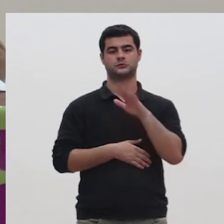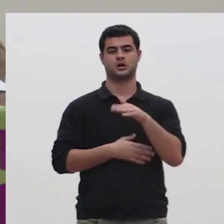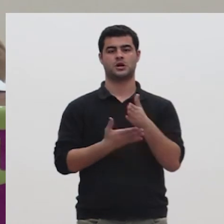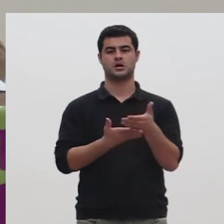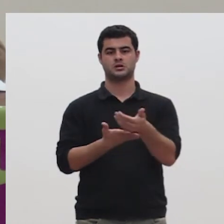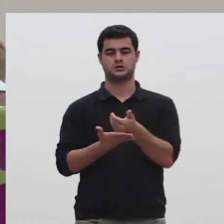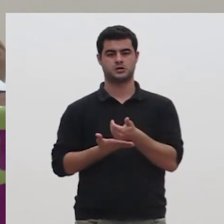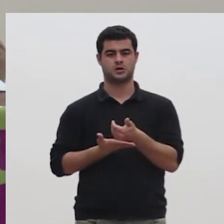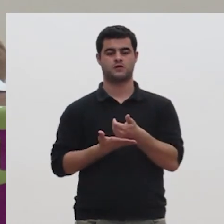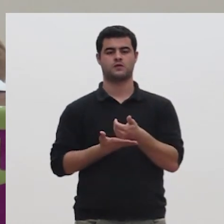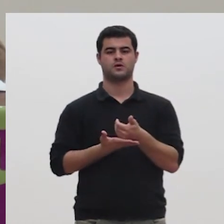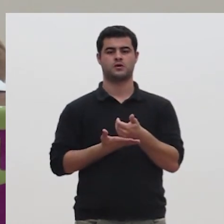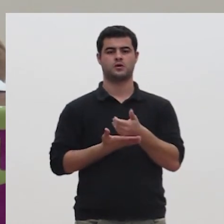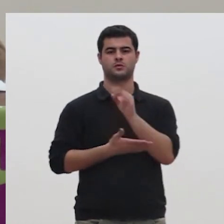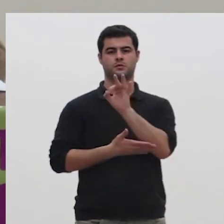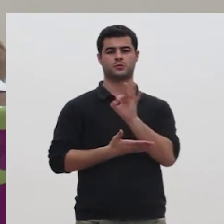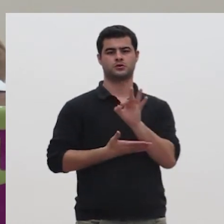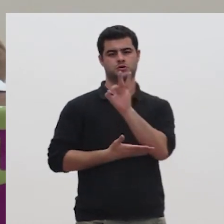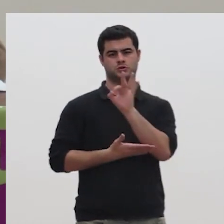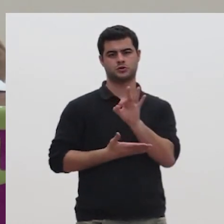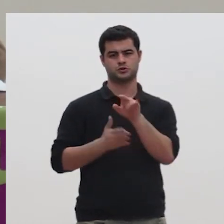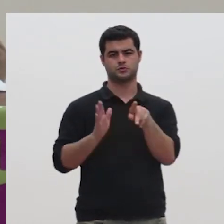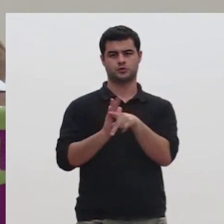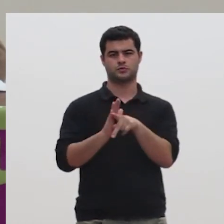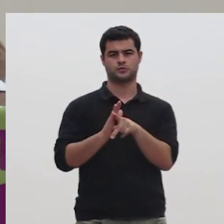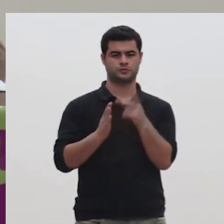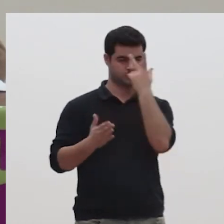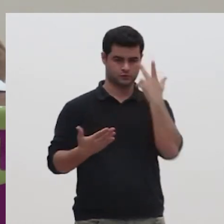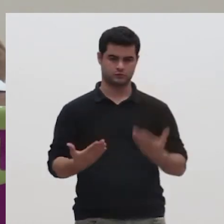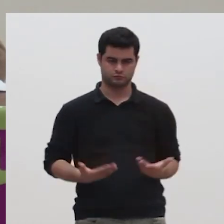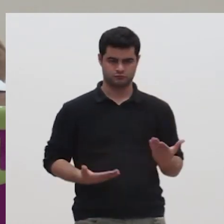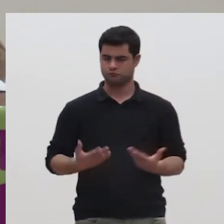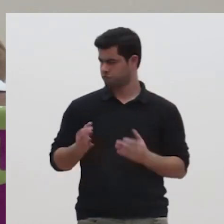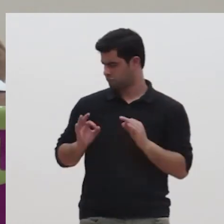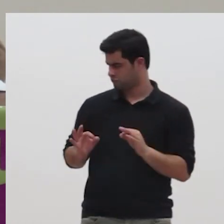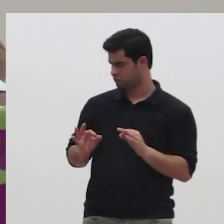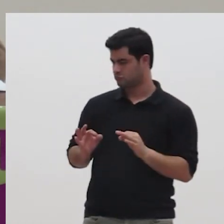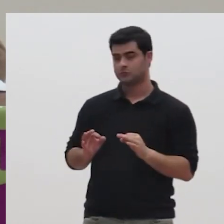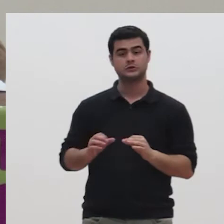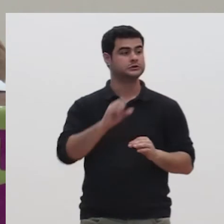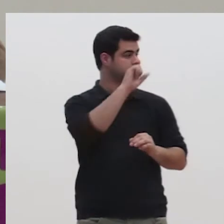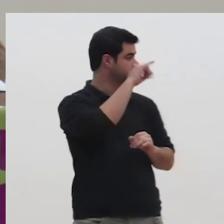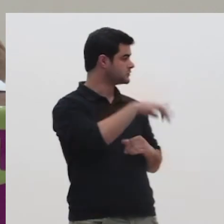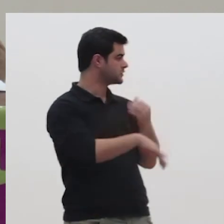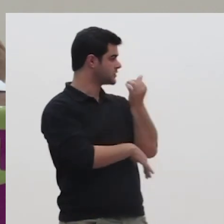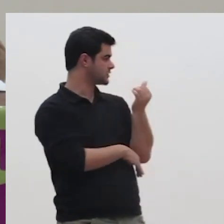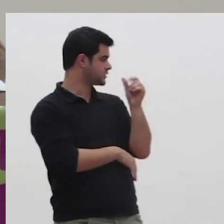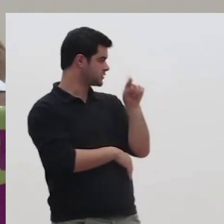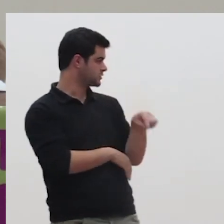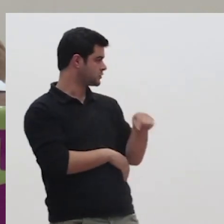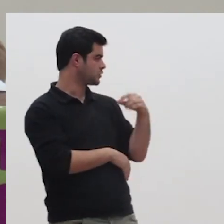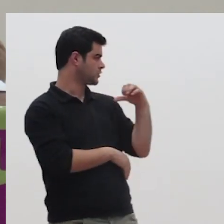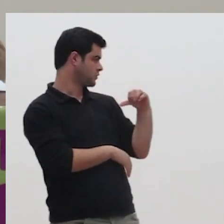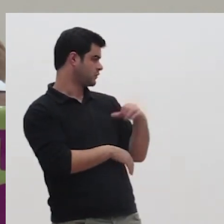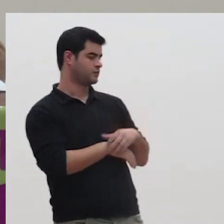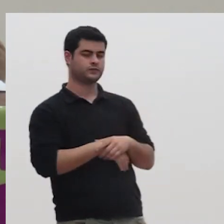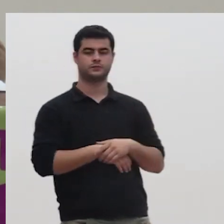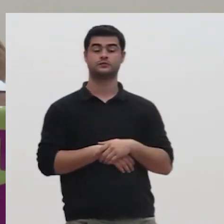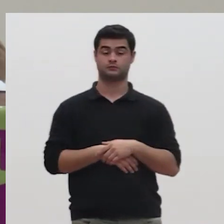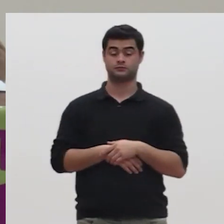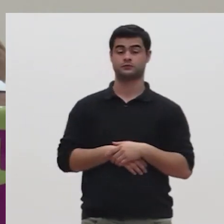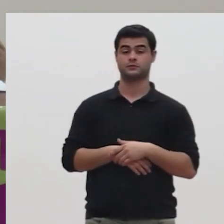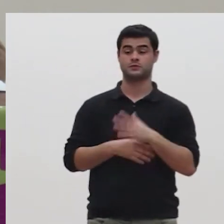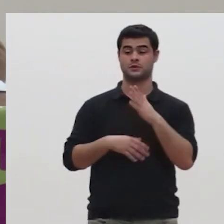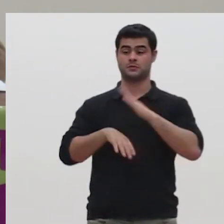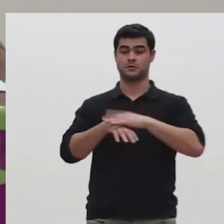de um percentual para técnicos administrativos, é isso? Sim, perfeito, 65,9. Isso. Essa resolução, ela